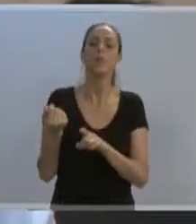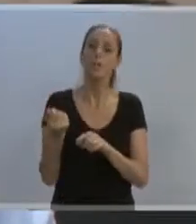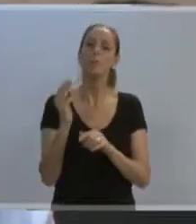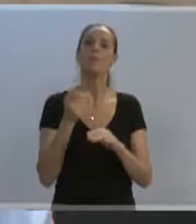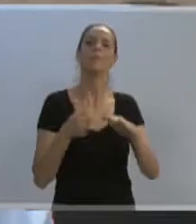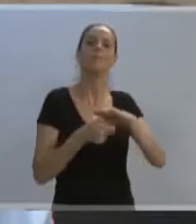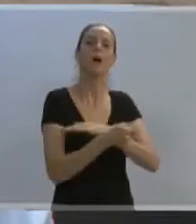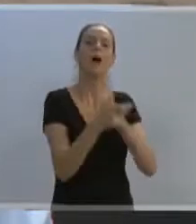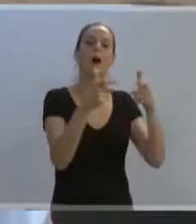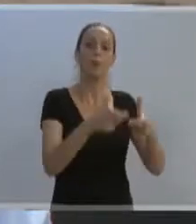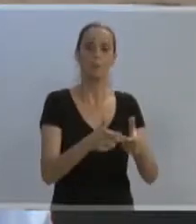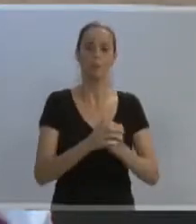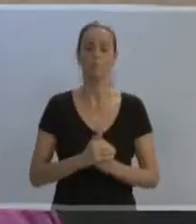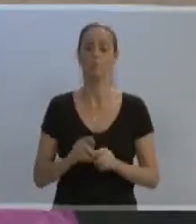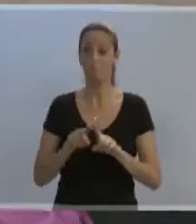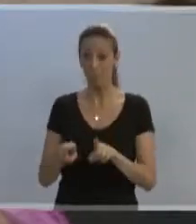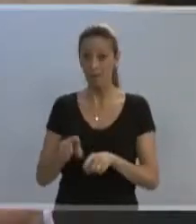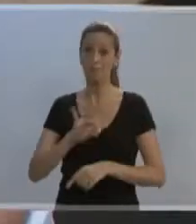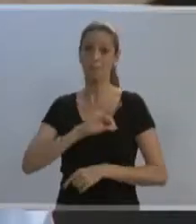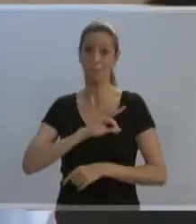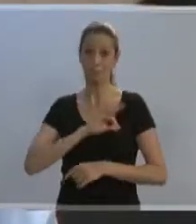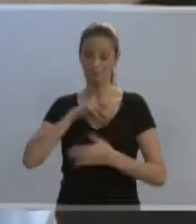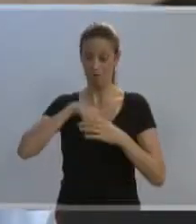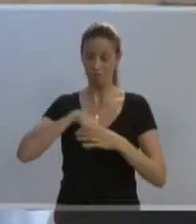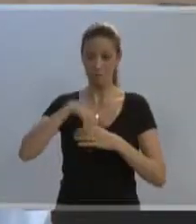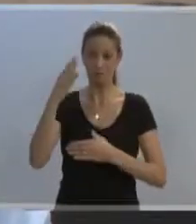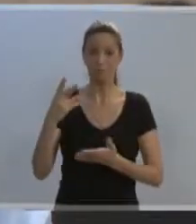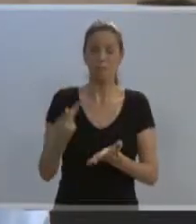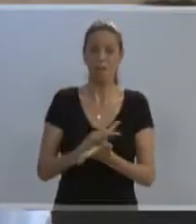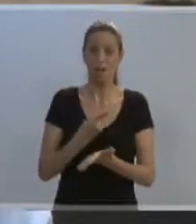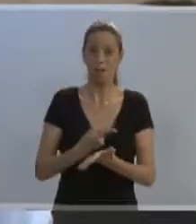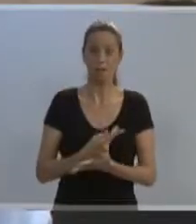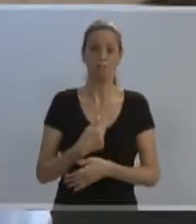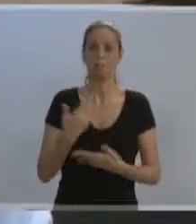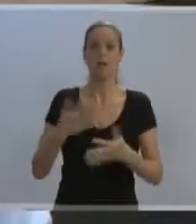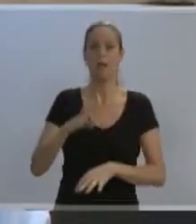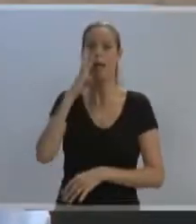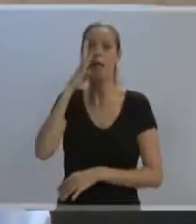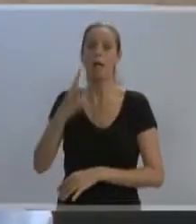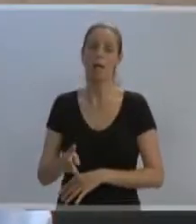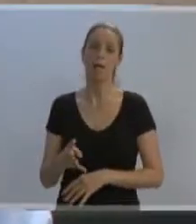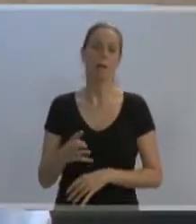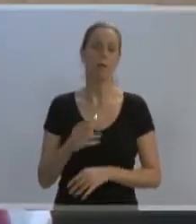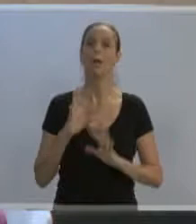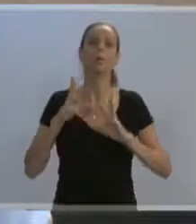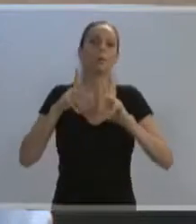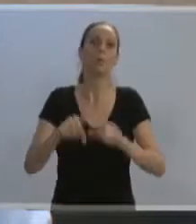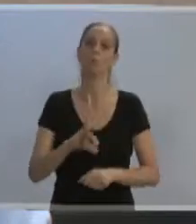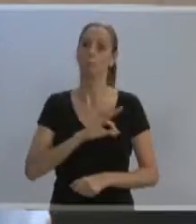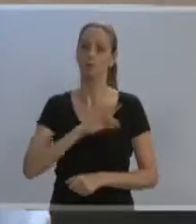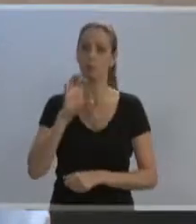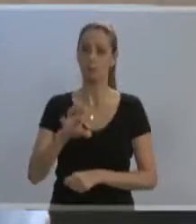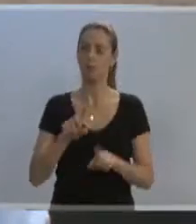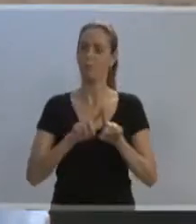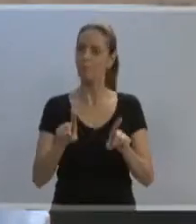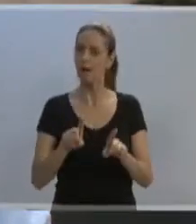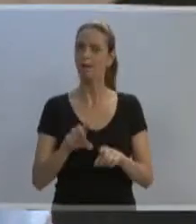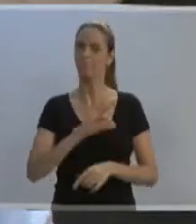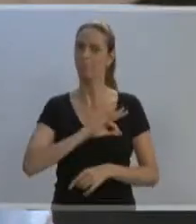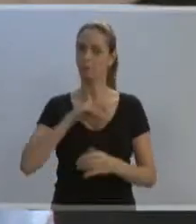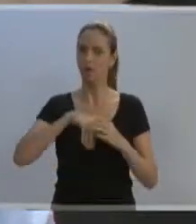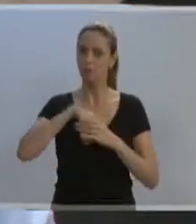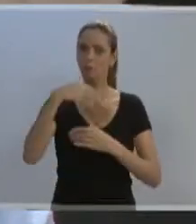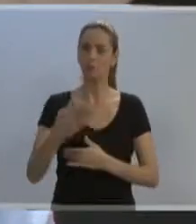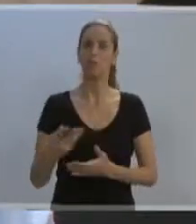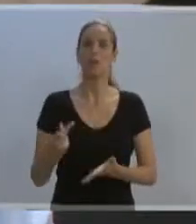difícil com essas atitudes como o show falou e ninguém quer aqui condenar ninguém não dá para generalizar mas todas as atitudes que fazem de forma de